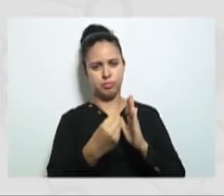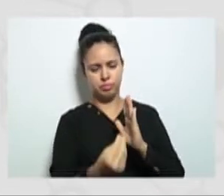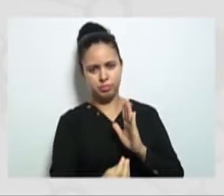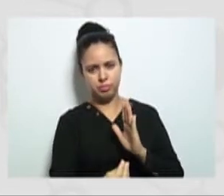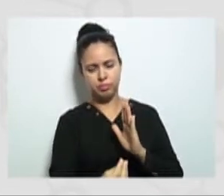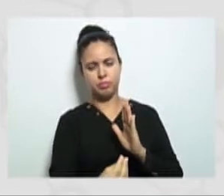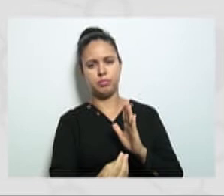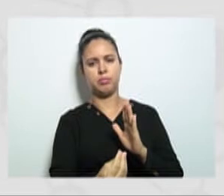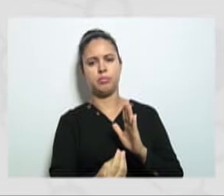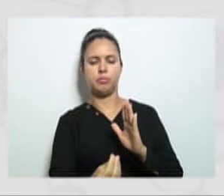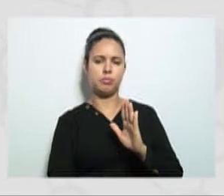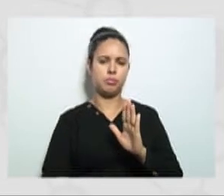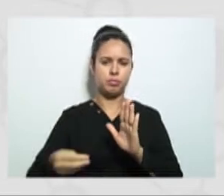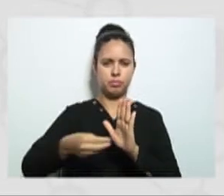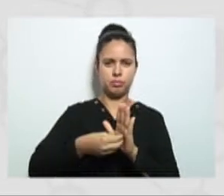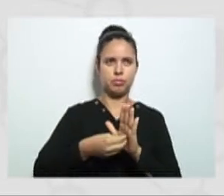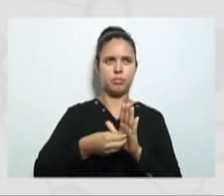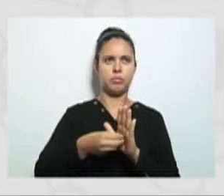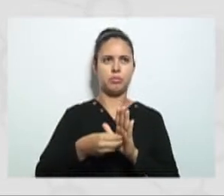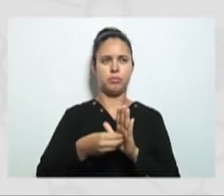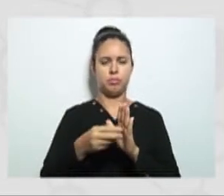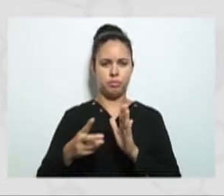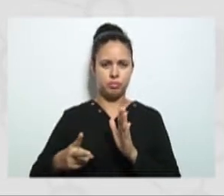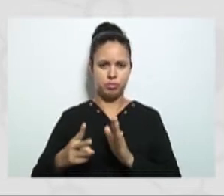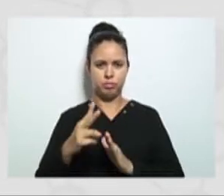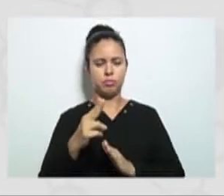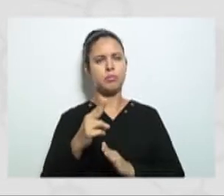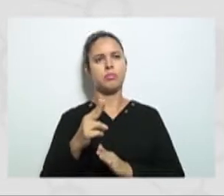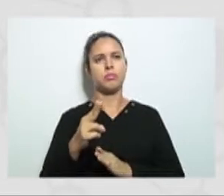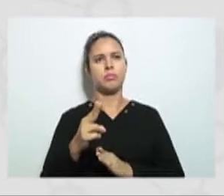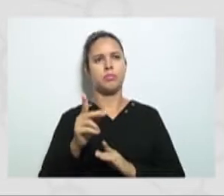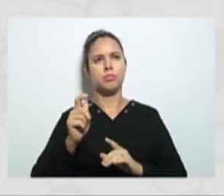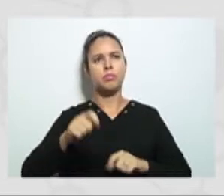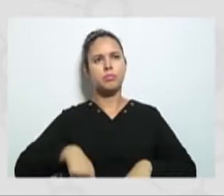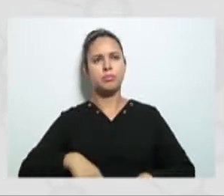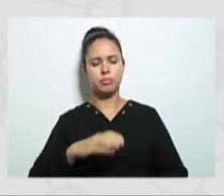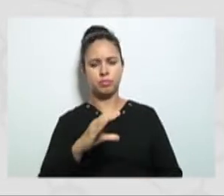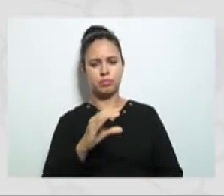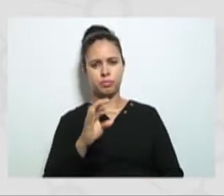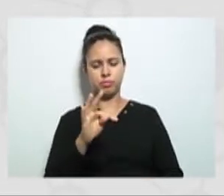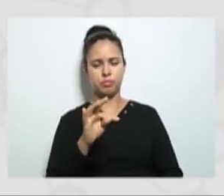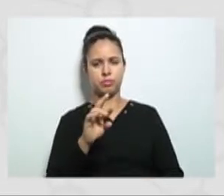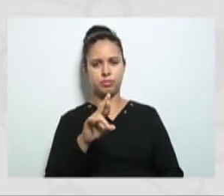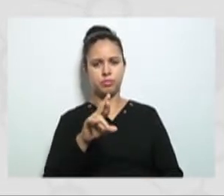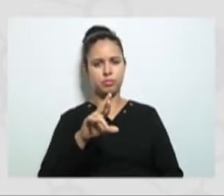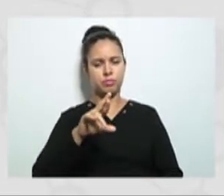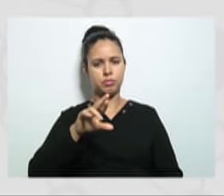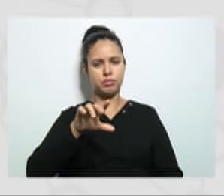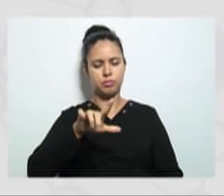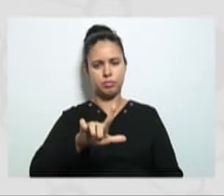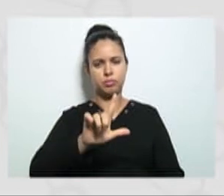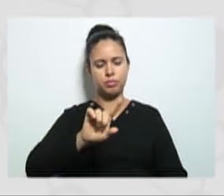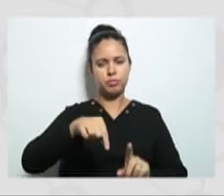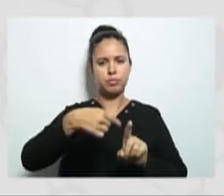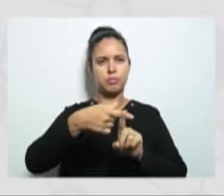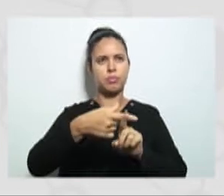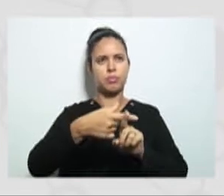Ctrl X. Ctrl C vai fazer o que, gente? Vai copiar aquela informação. O Ctrl V vai o